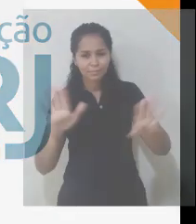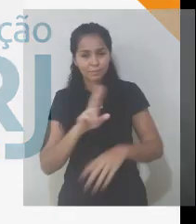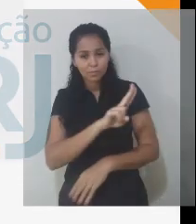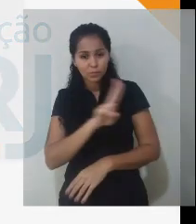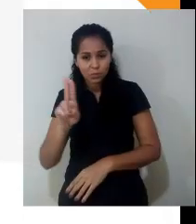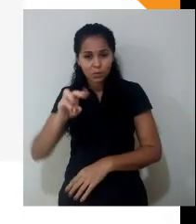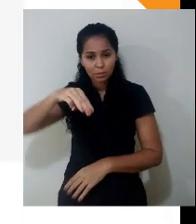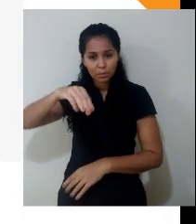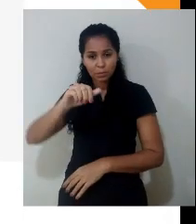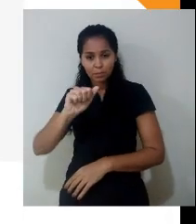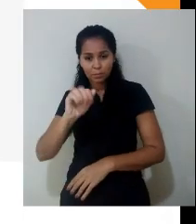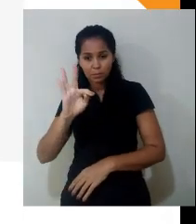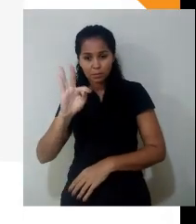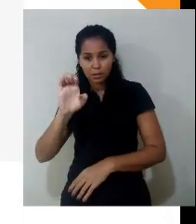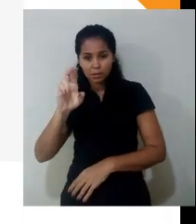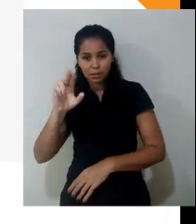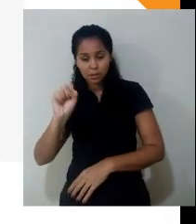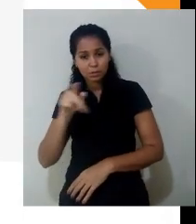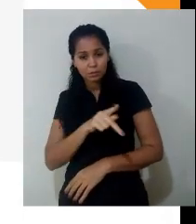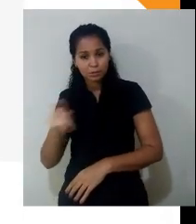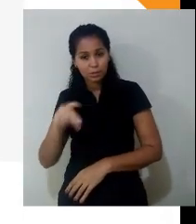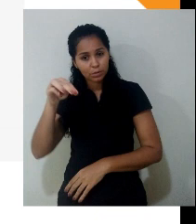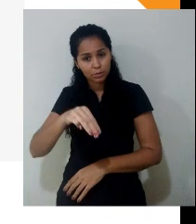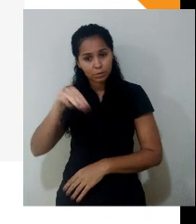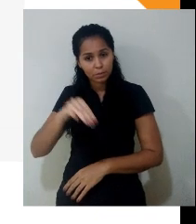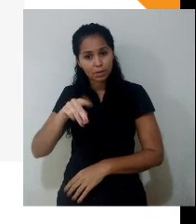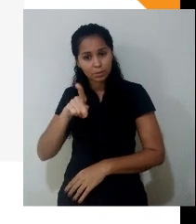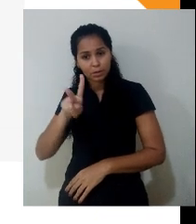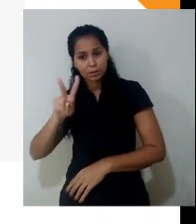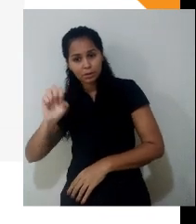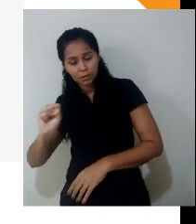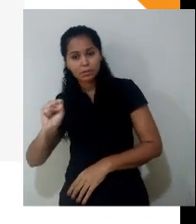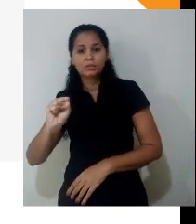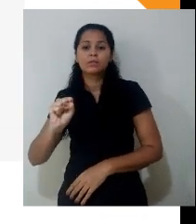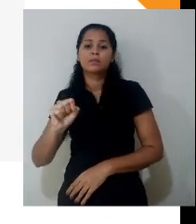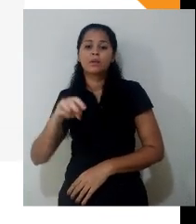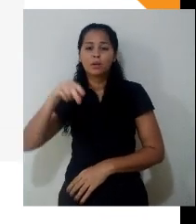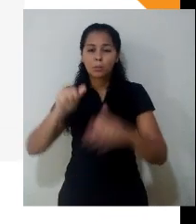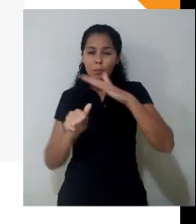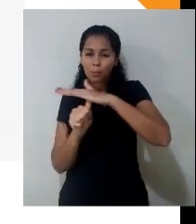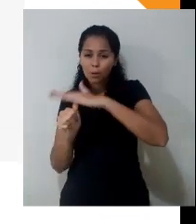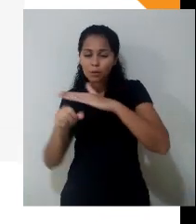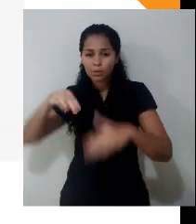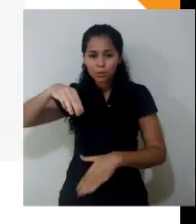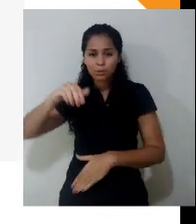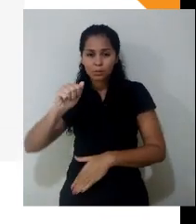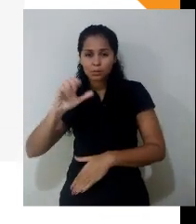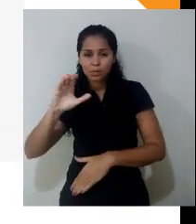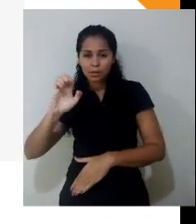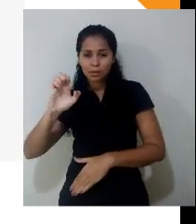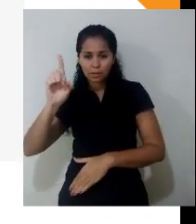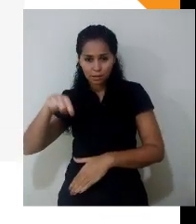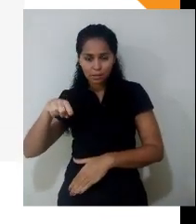Olá a todos, eu me chamo Matheus Arrolo e sou mediador de matemática do pré-vestibular social da Fundação CCERJ no Polo de Macaé. No